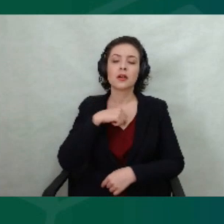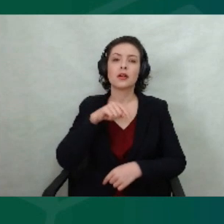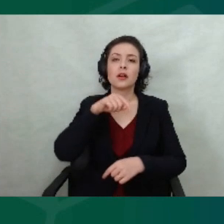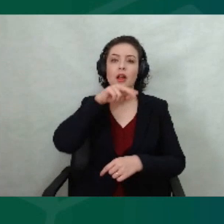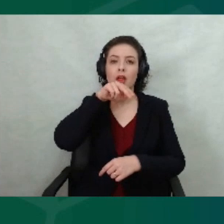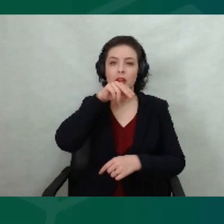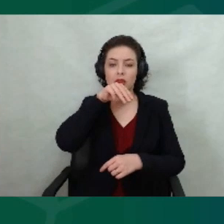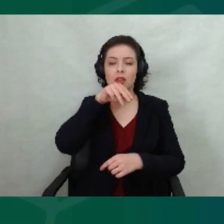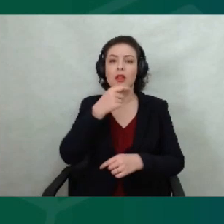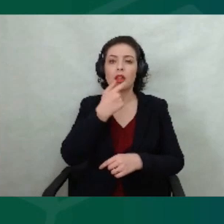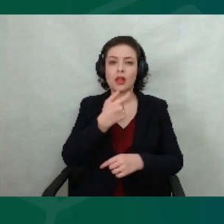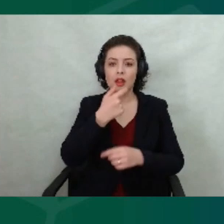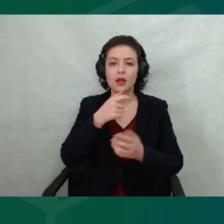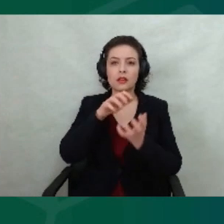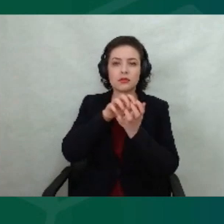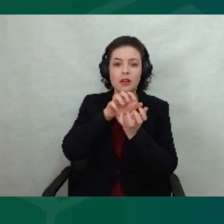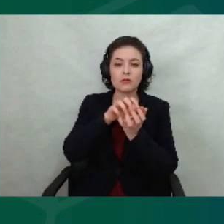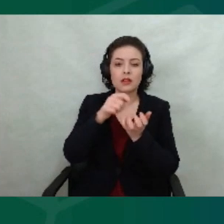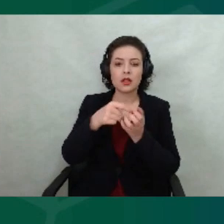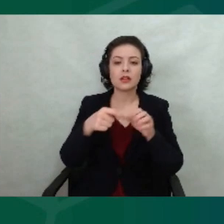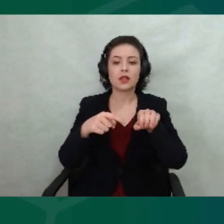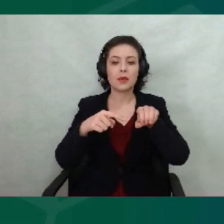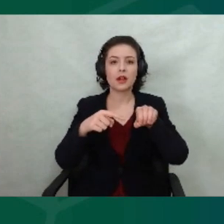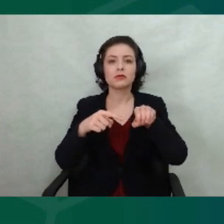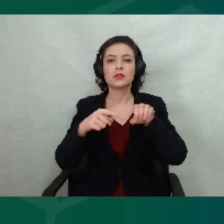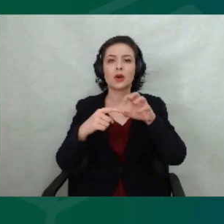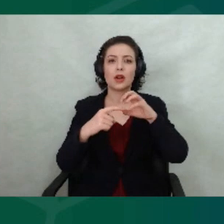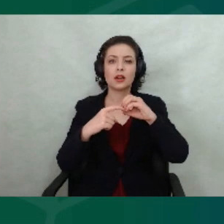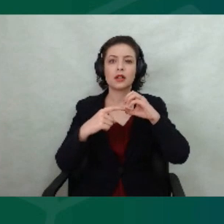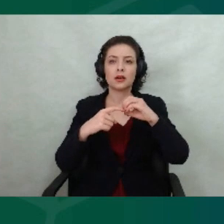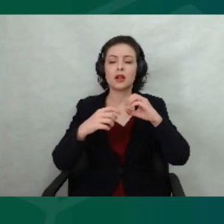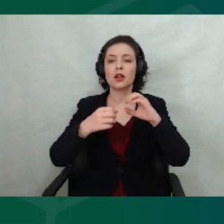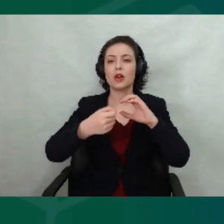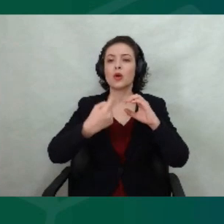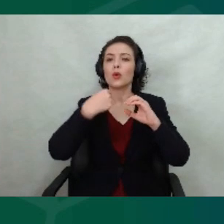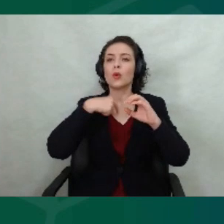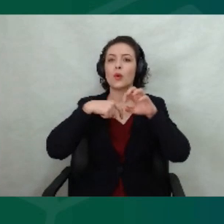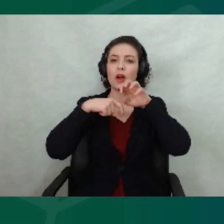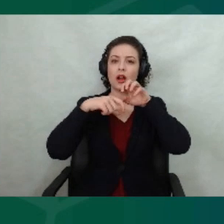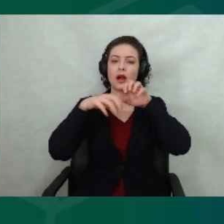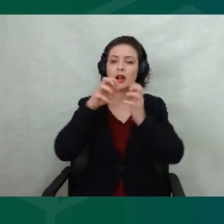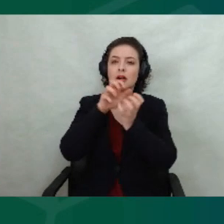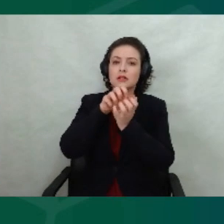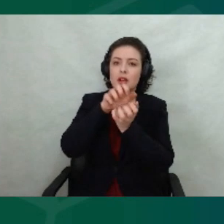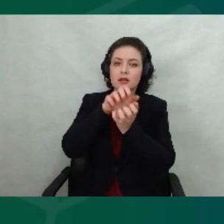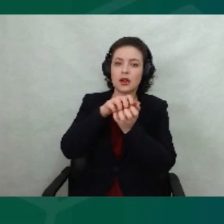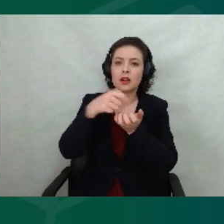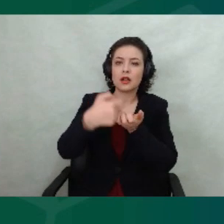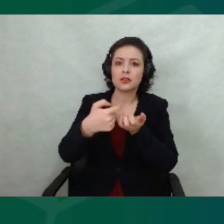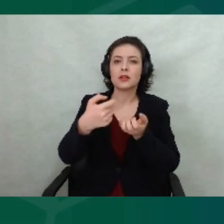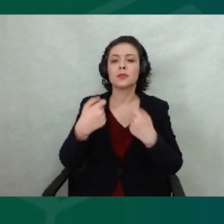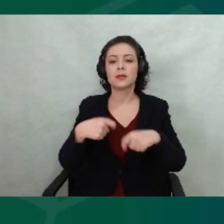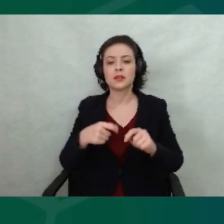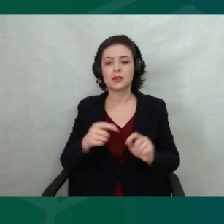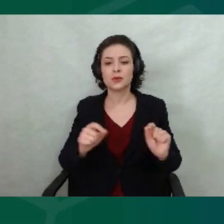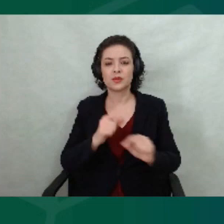ele morde o tubo orotraqueal, ou seja, é uma ação da qual nós temos que promover essa